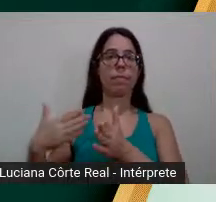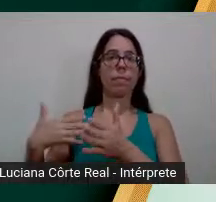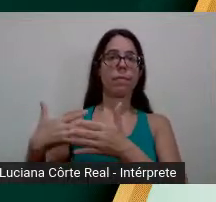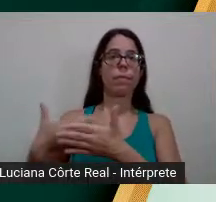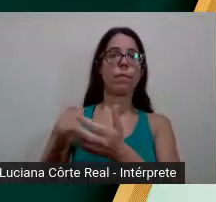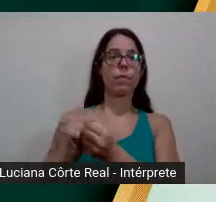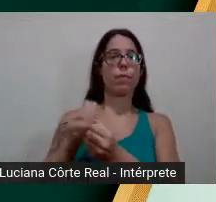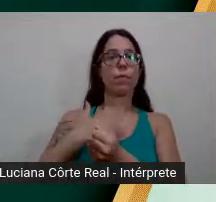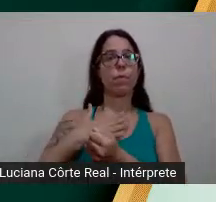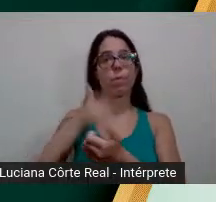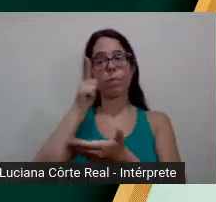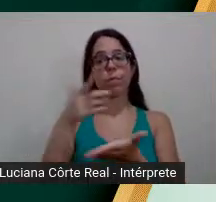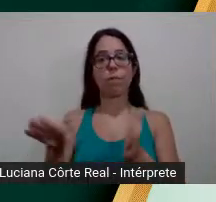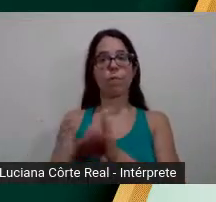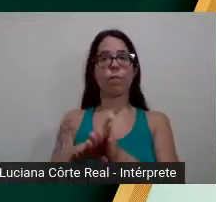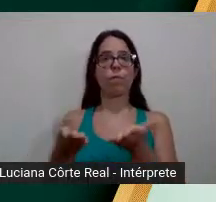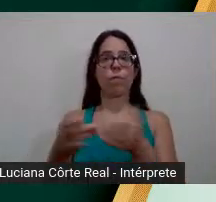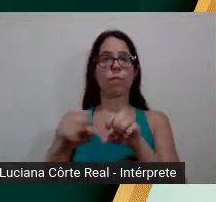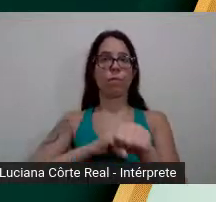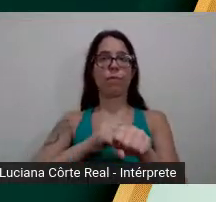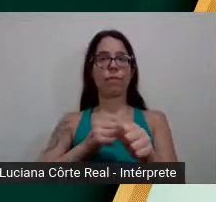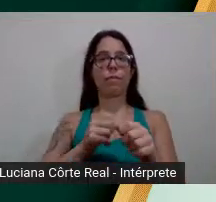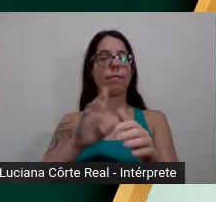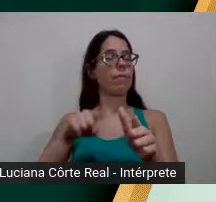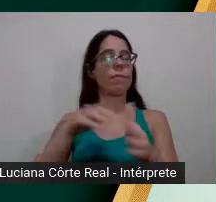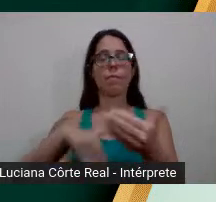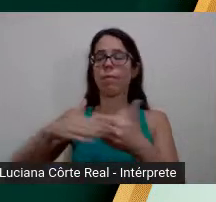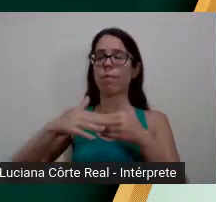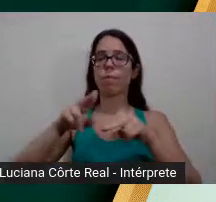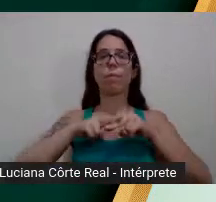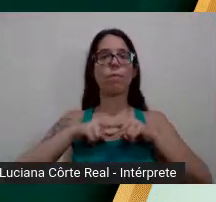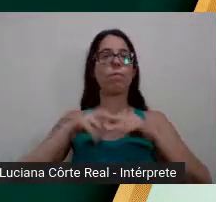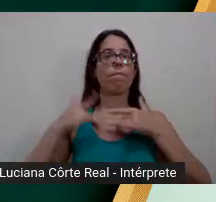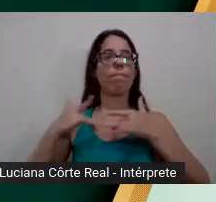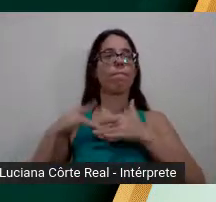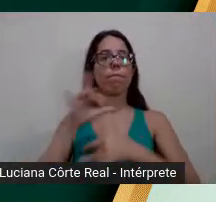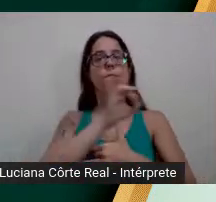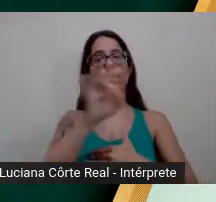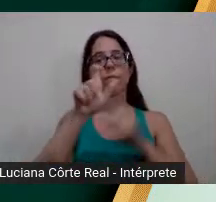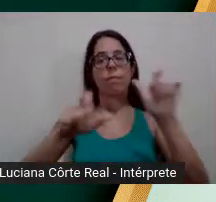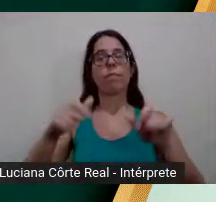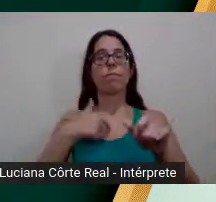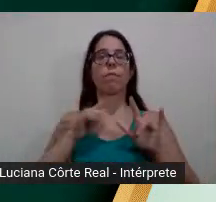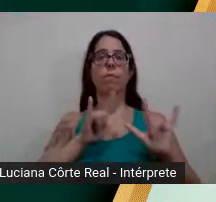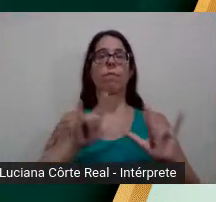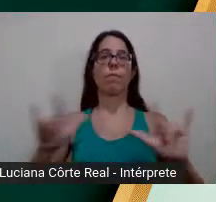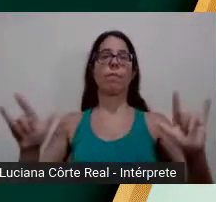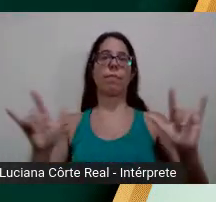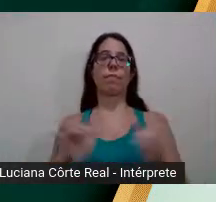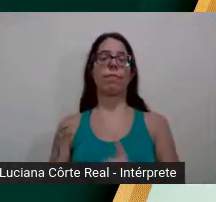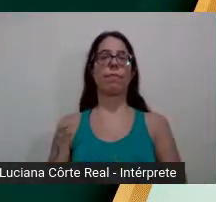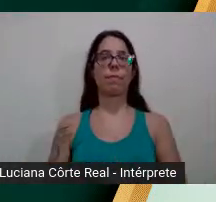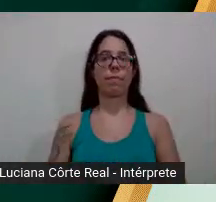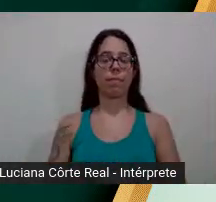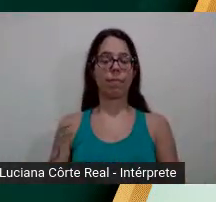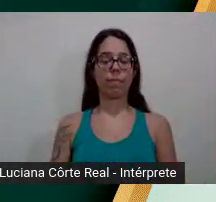chegar até aqui. É tudo por cada uma das pessoas que eu amo.